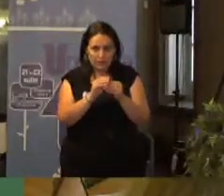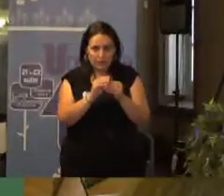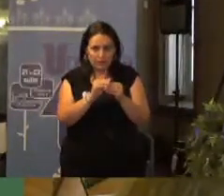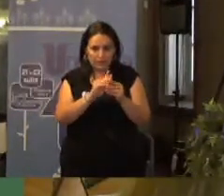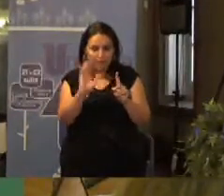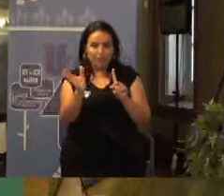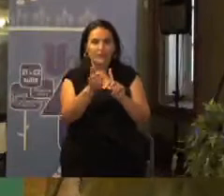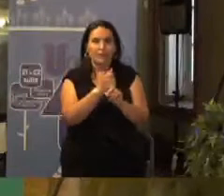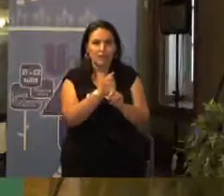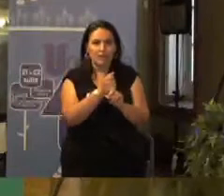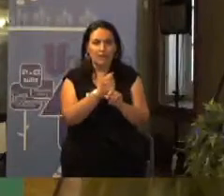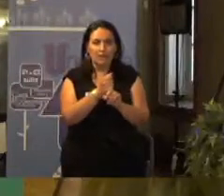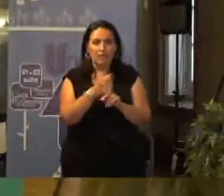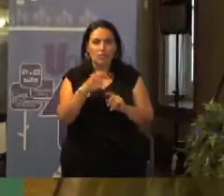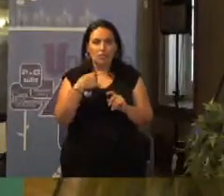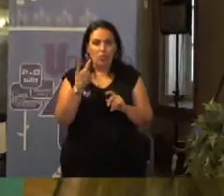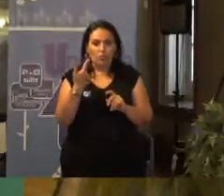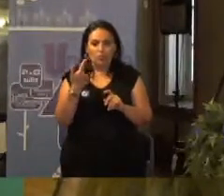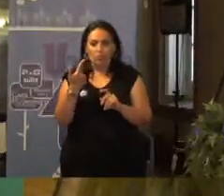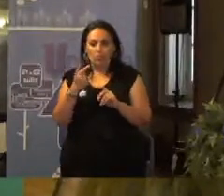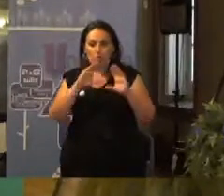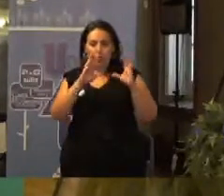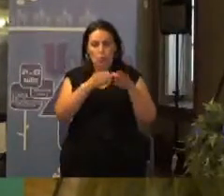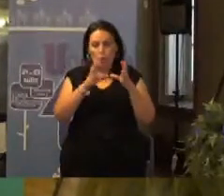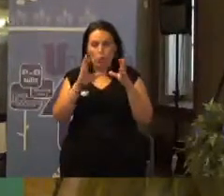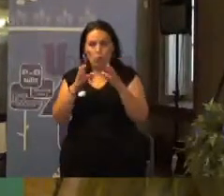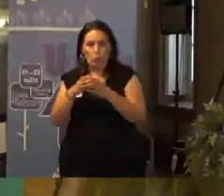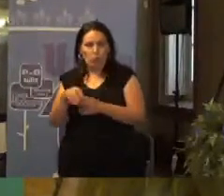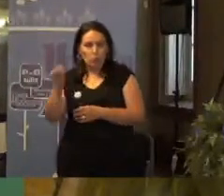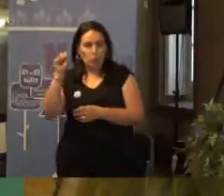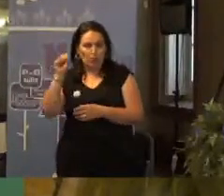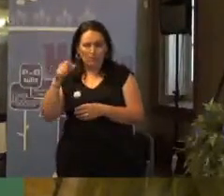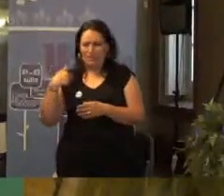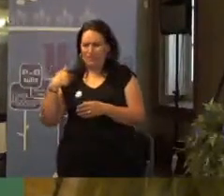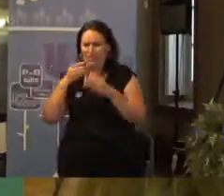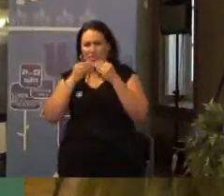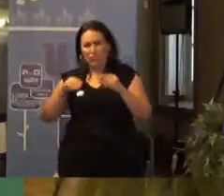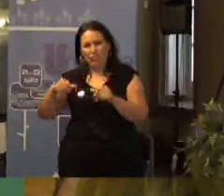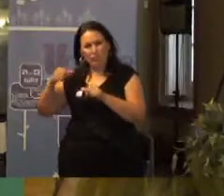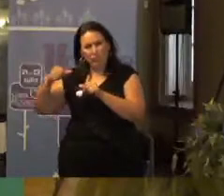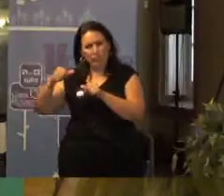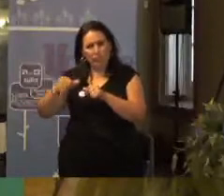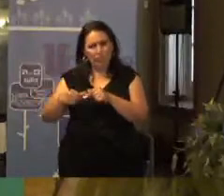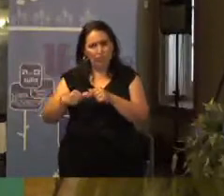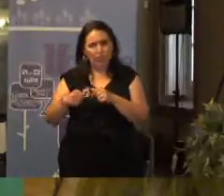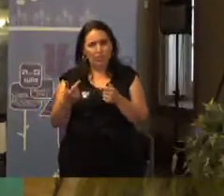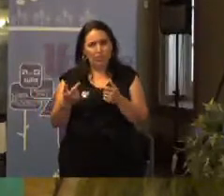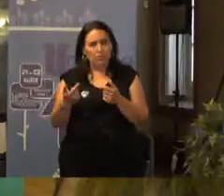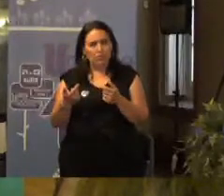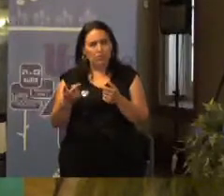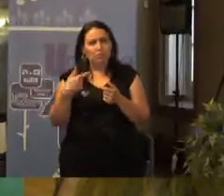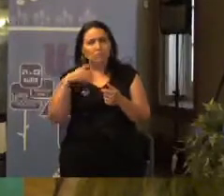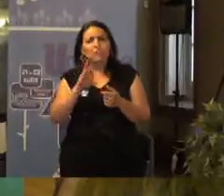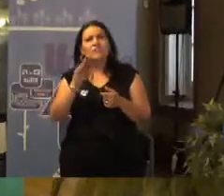que eu acho que os partidos comunistas ao longo da história sempre seguiram, que é